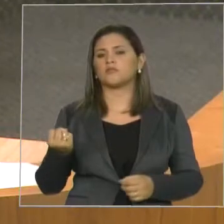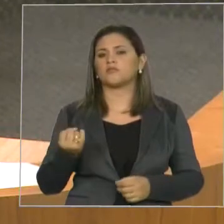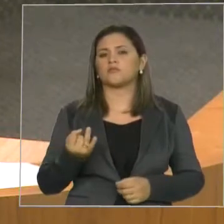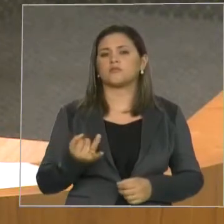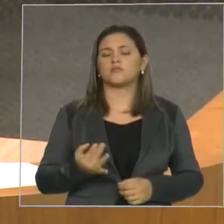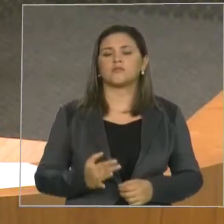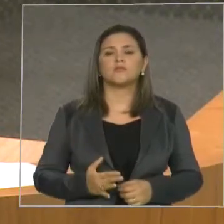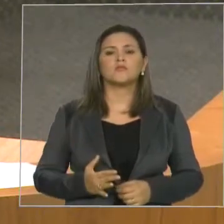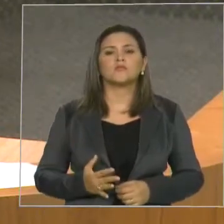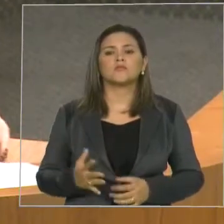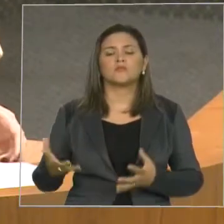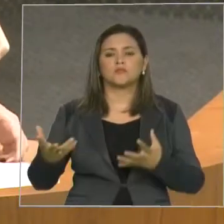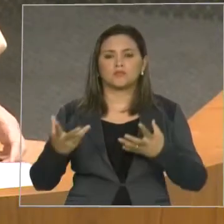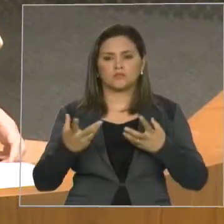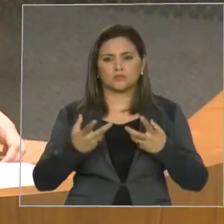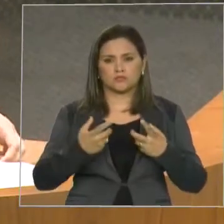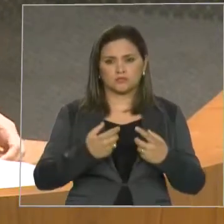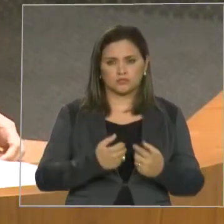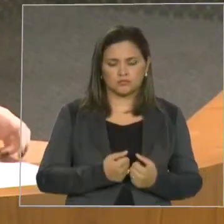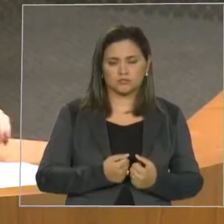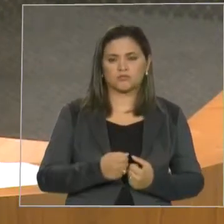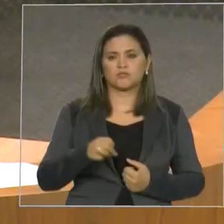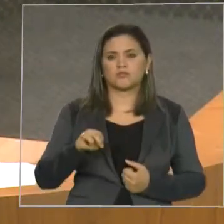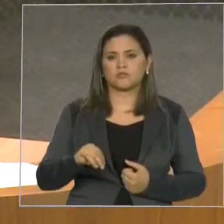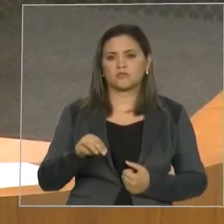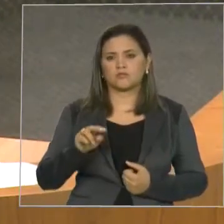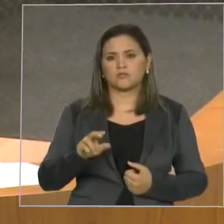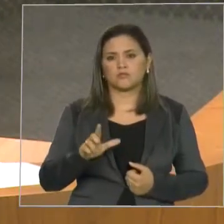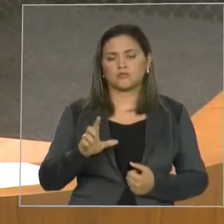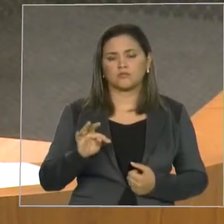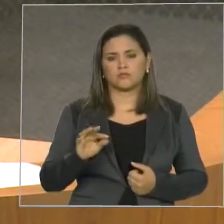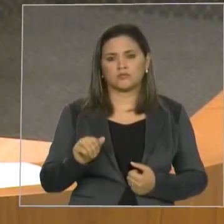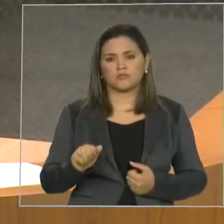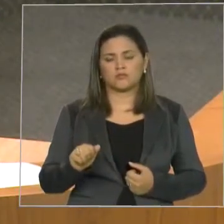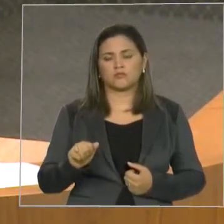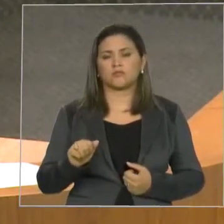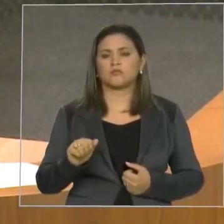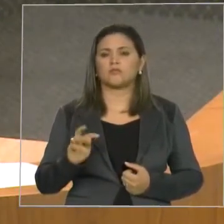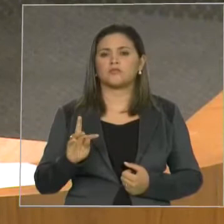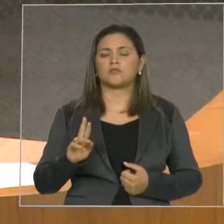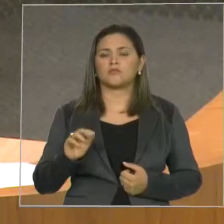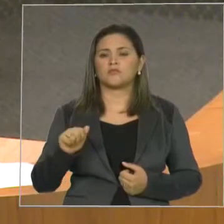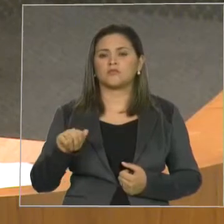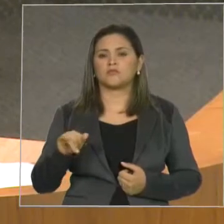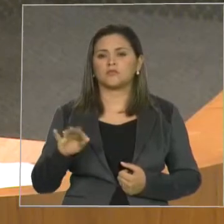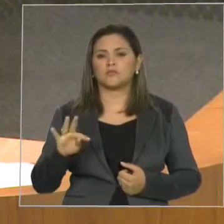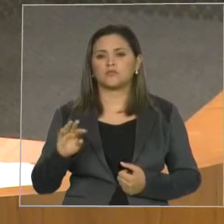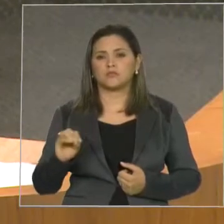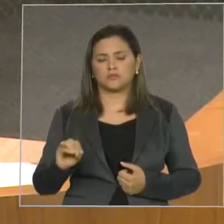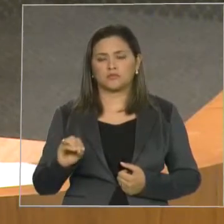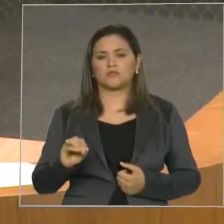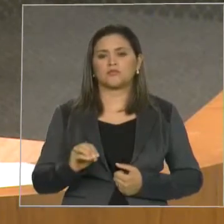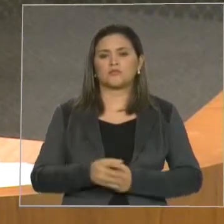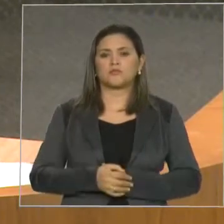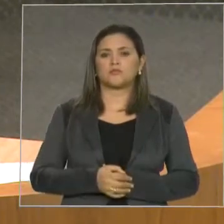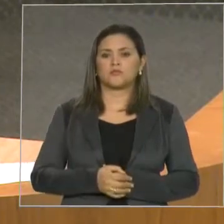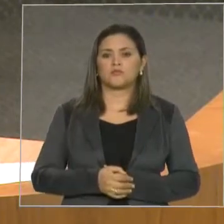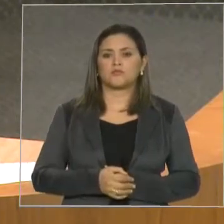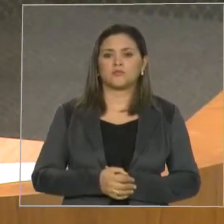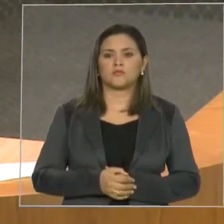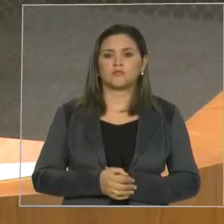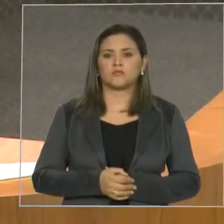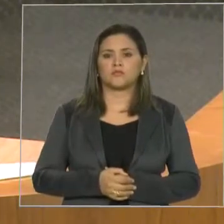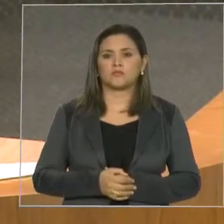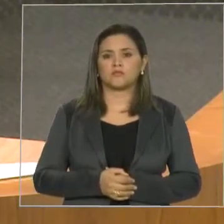total da arrecadação das multas de trânsito, ou seja, nós vamos legislar para fins de dar eficiência à